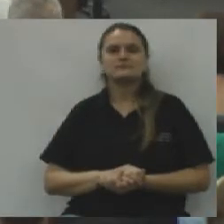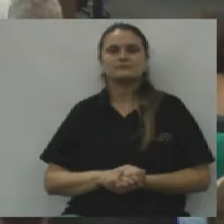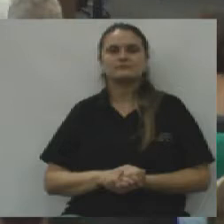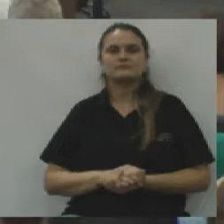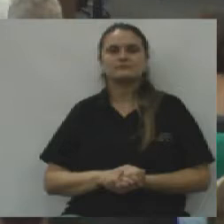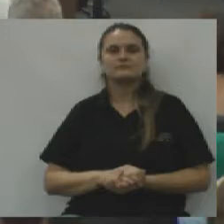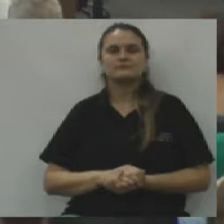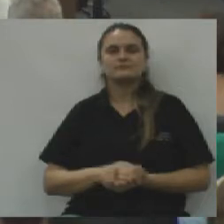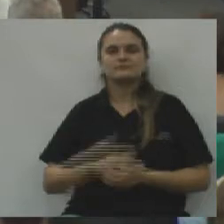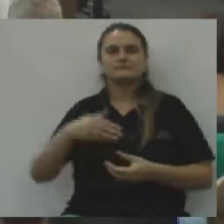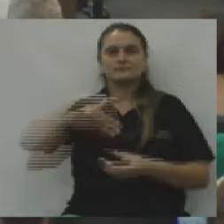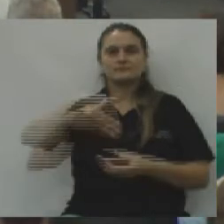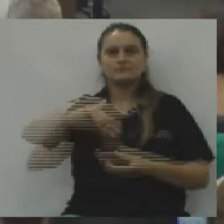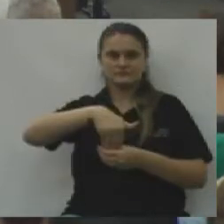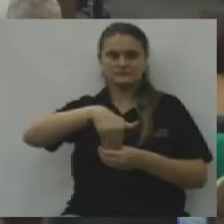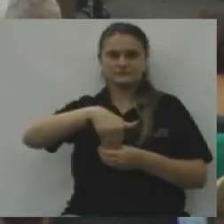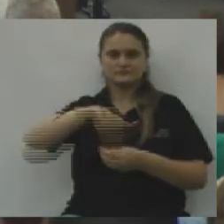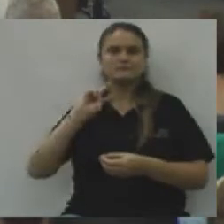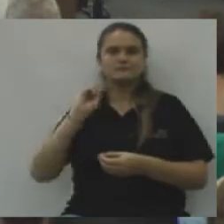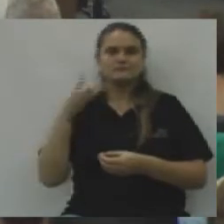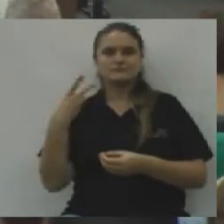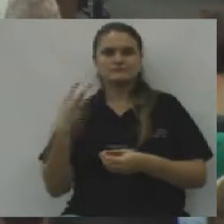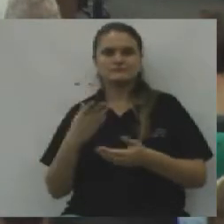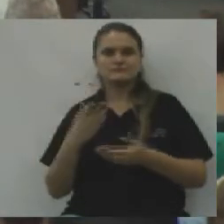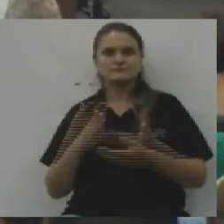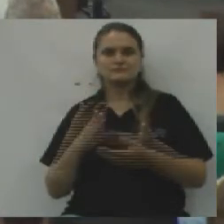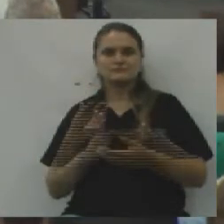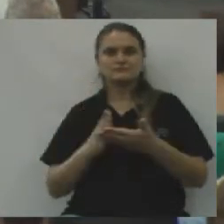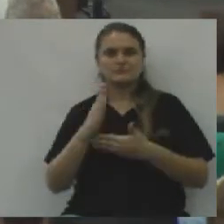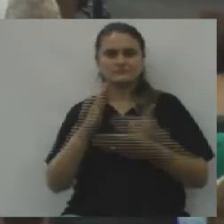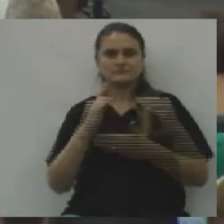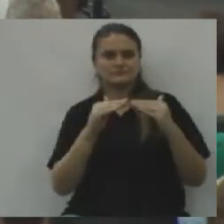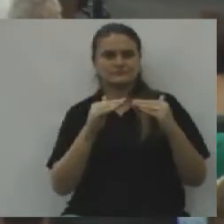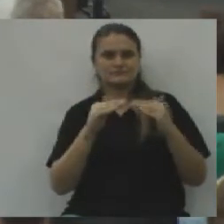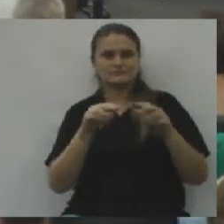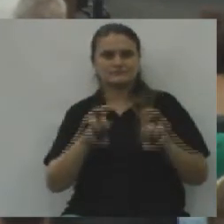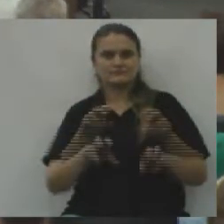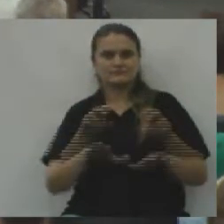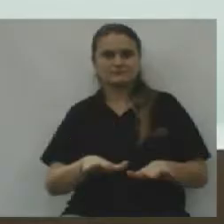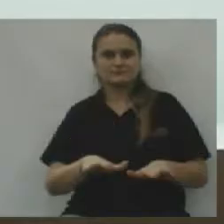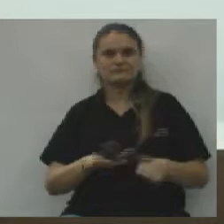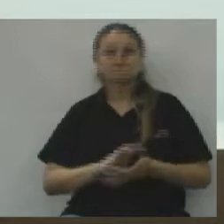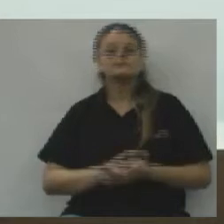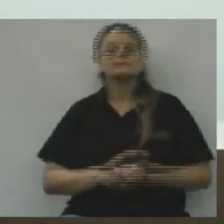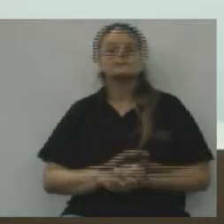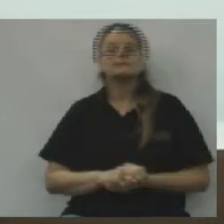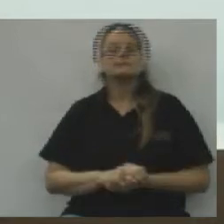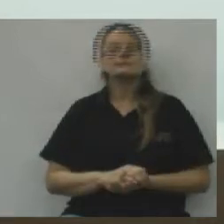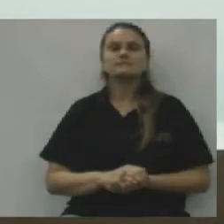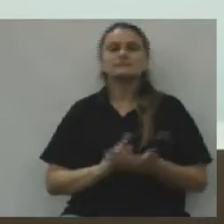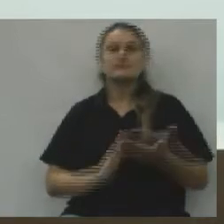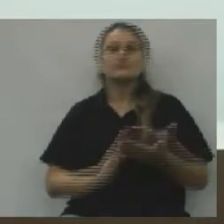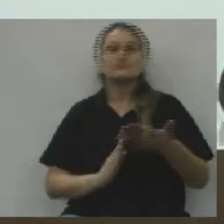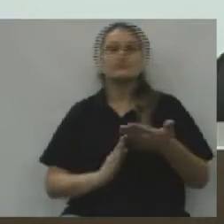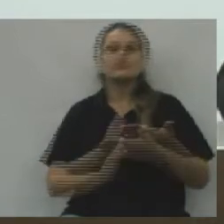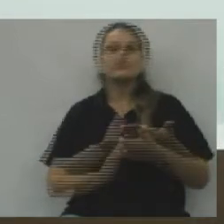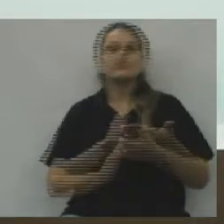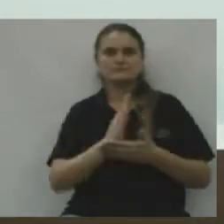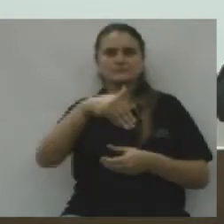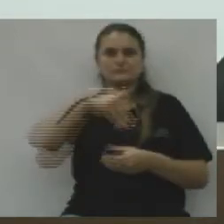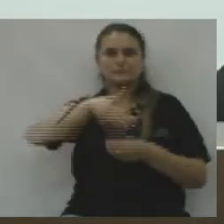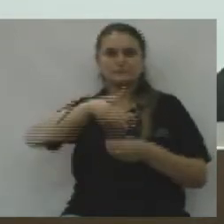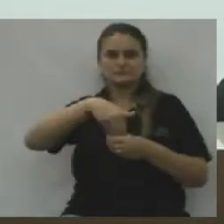Em votação. Senhores vereadores que aprovam, permaneçam como estão. Aprovado. Votação única